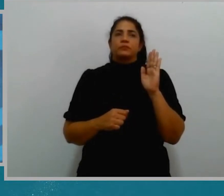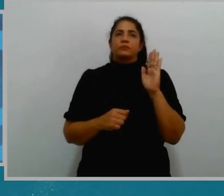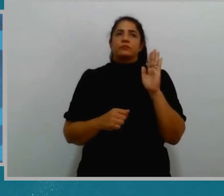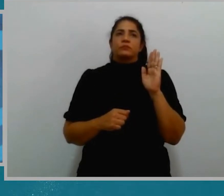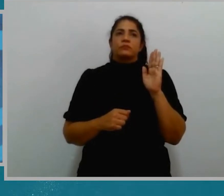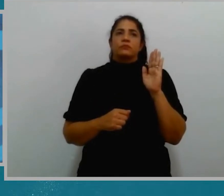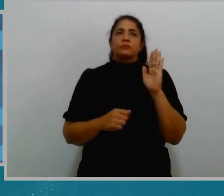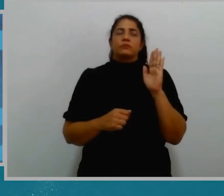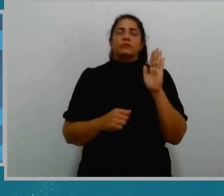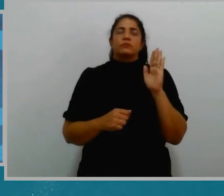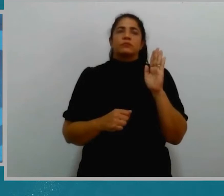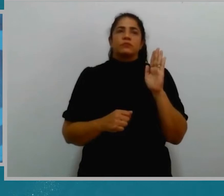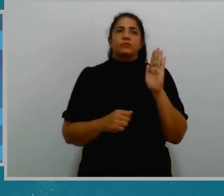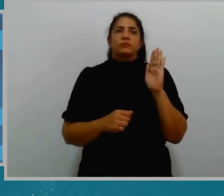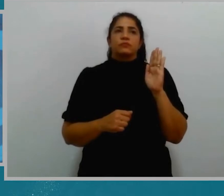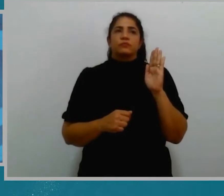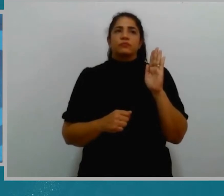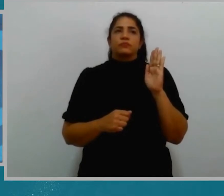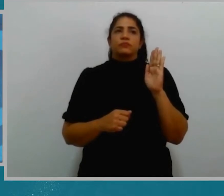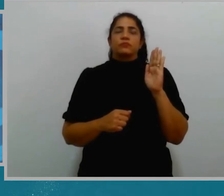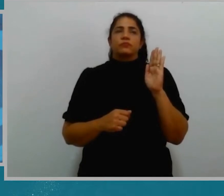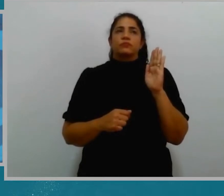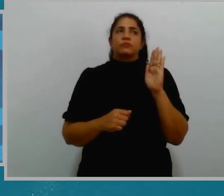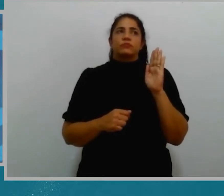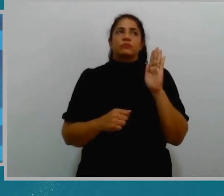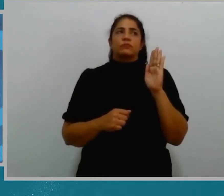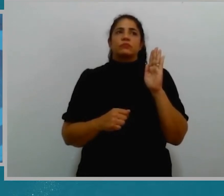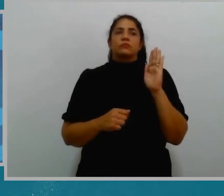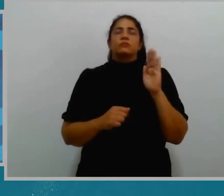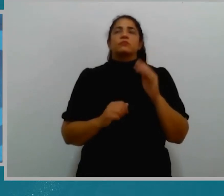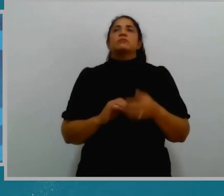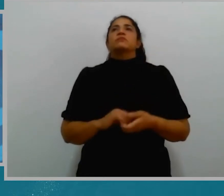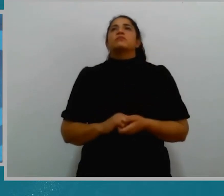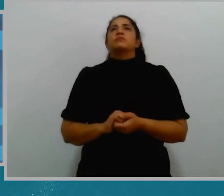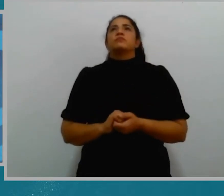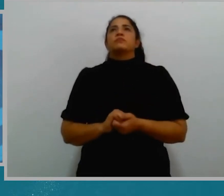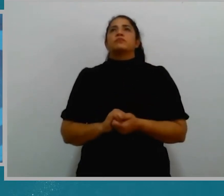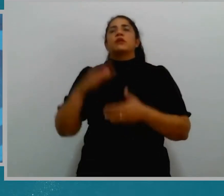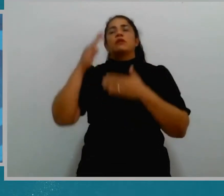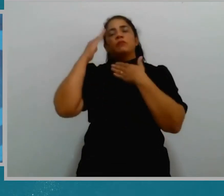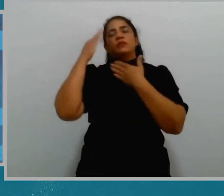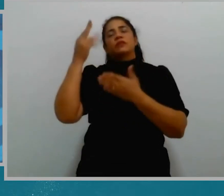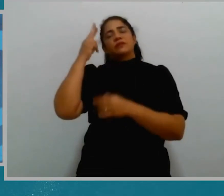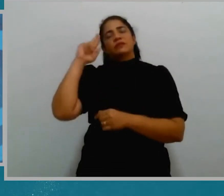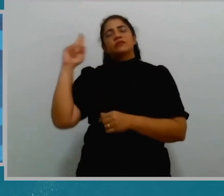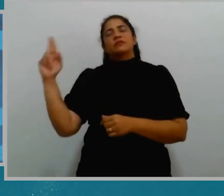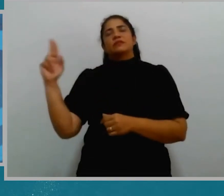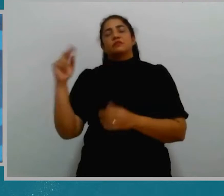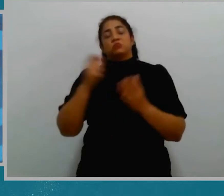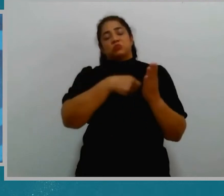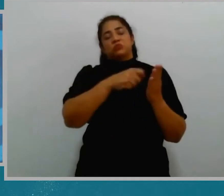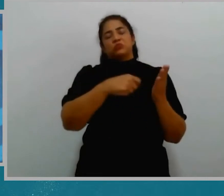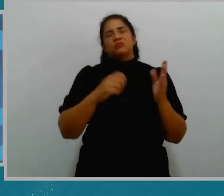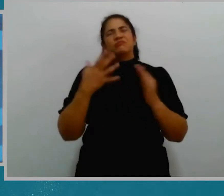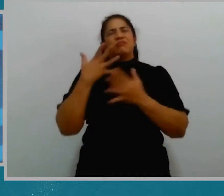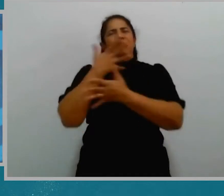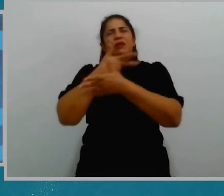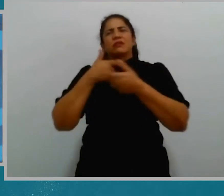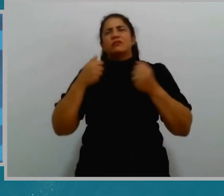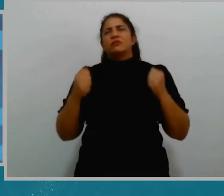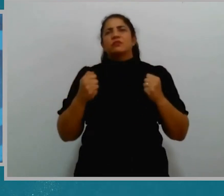Ó Senhor Jesus, obrigado, Senhor, por esse registro maravilhoso. Versículo 26.